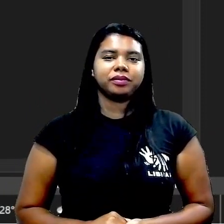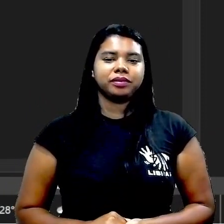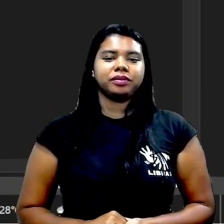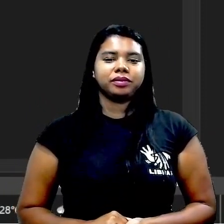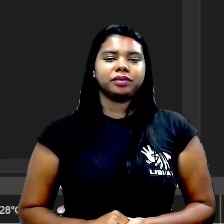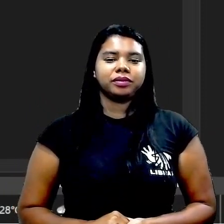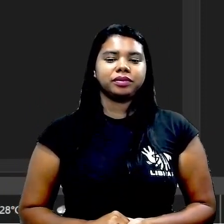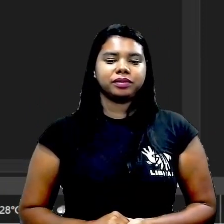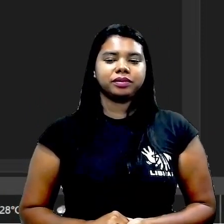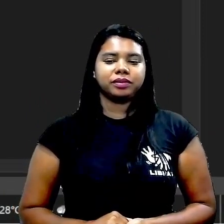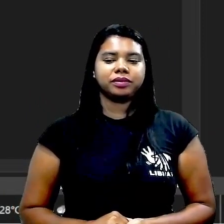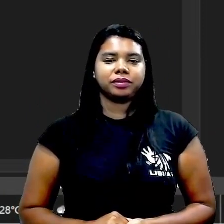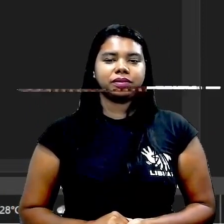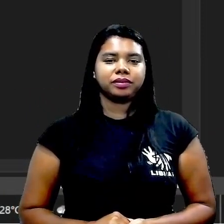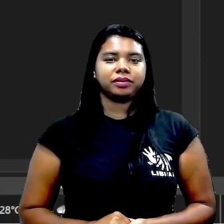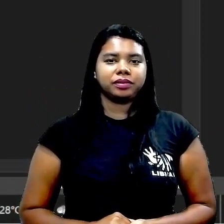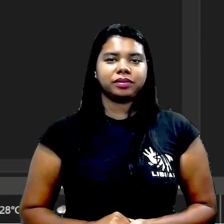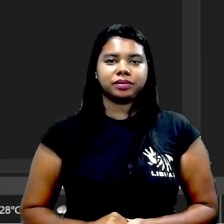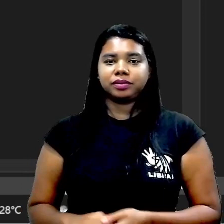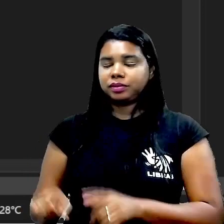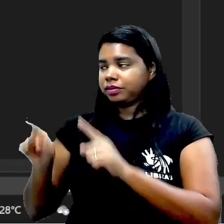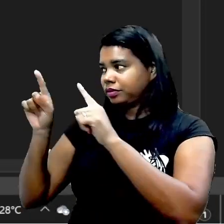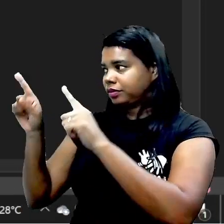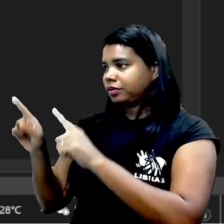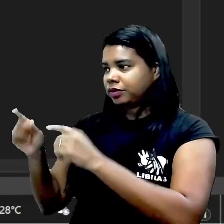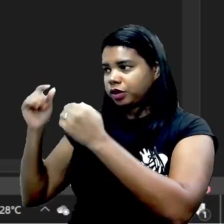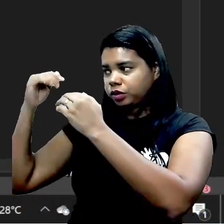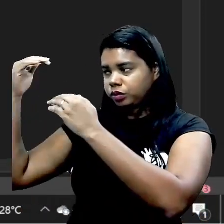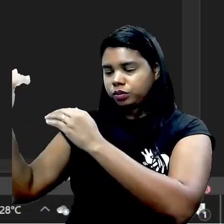Ponto. Input system.